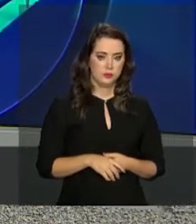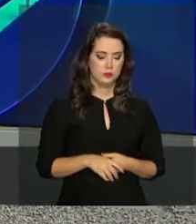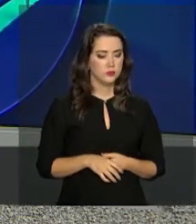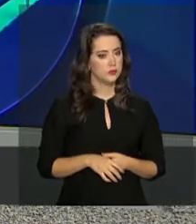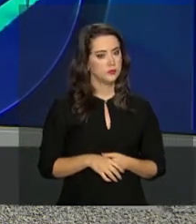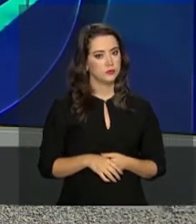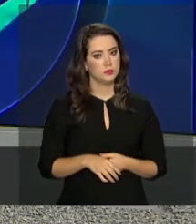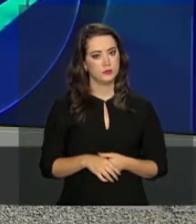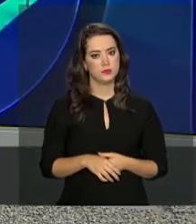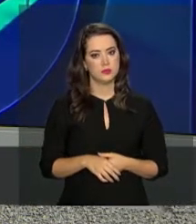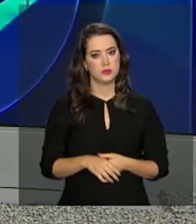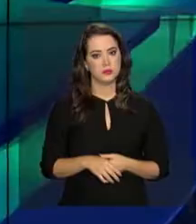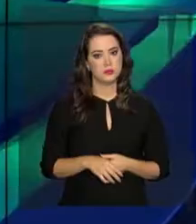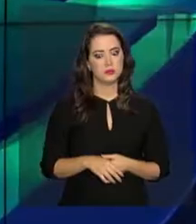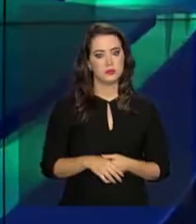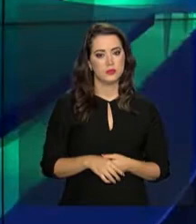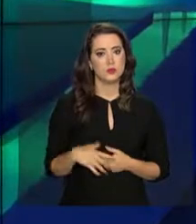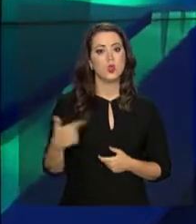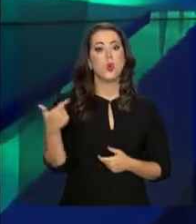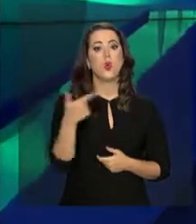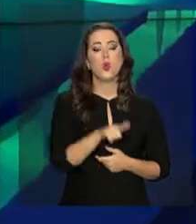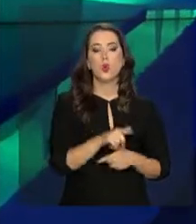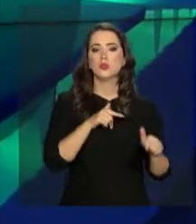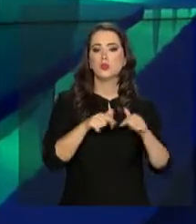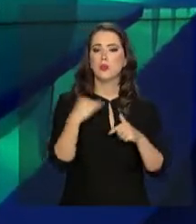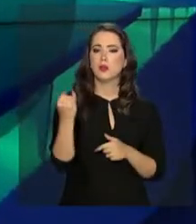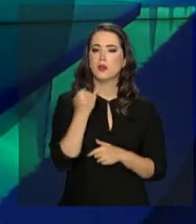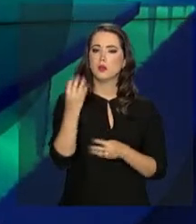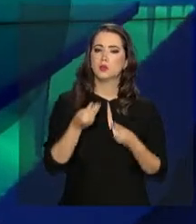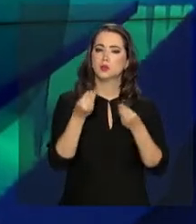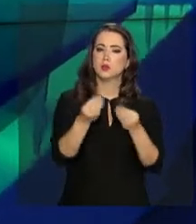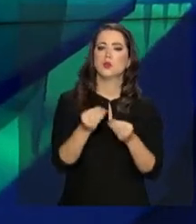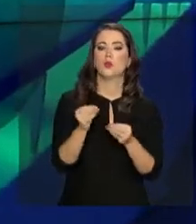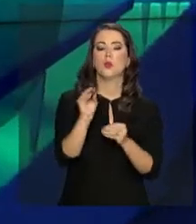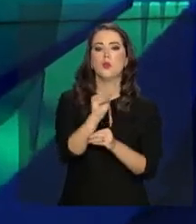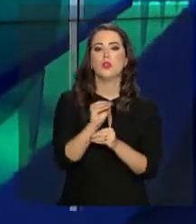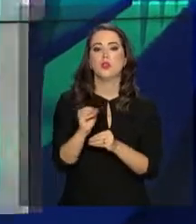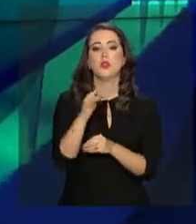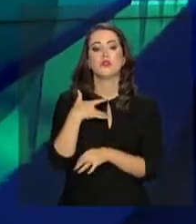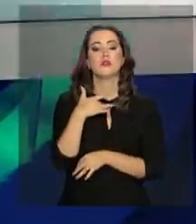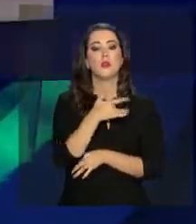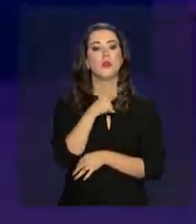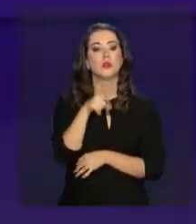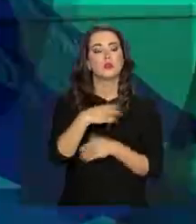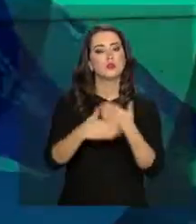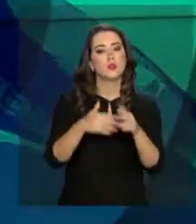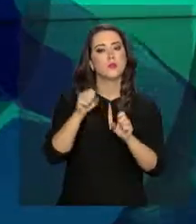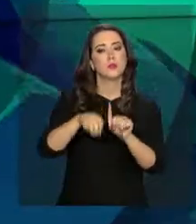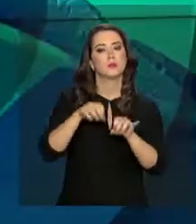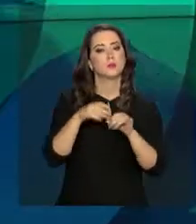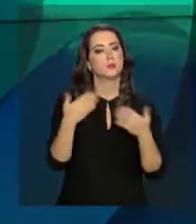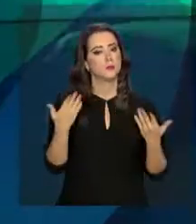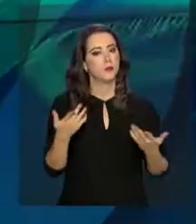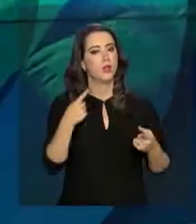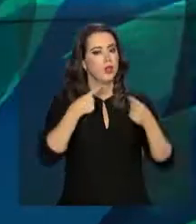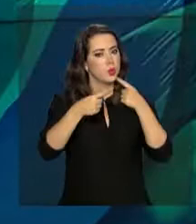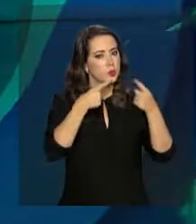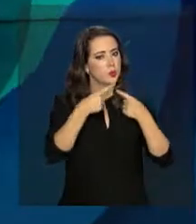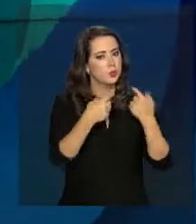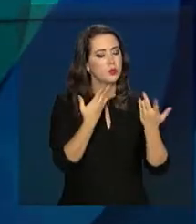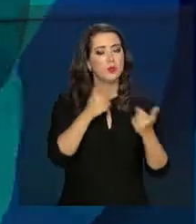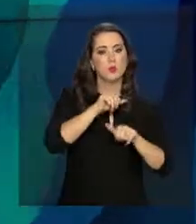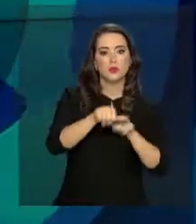gov.br outras ações para garantir o atendimento à saúde passam pela educação estão em debate